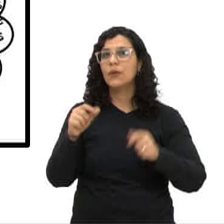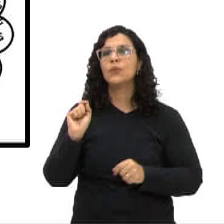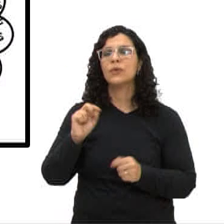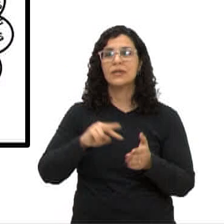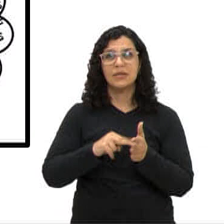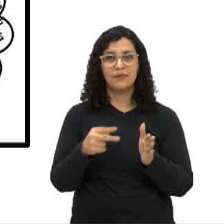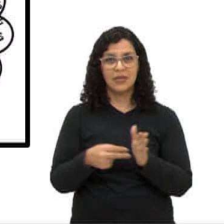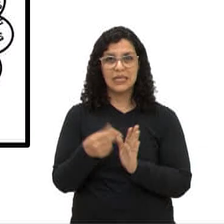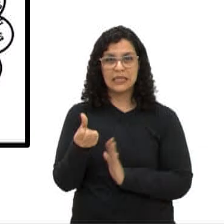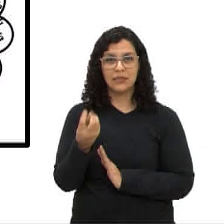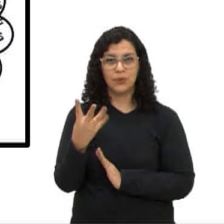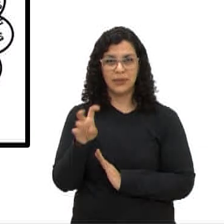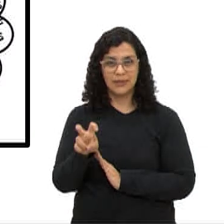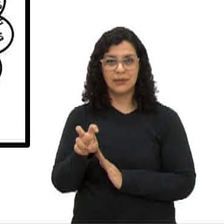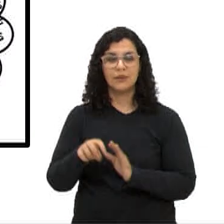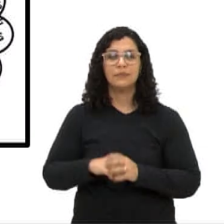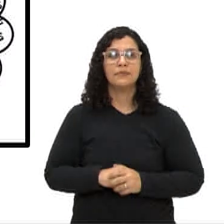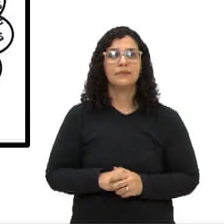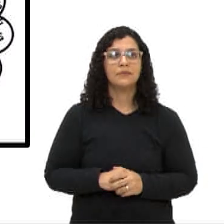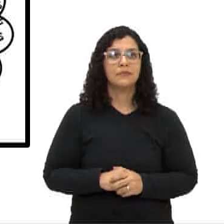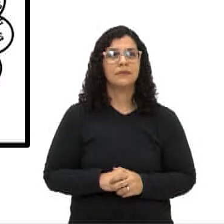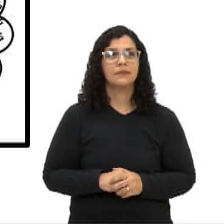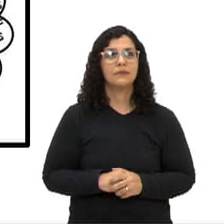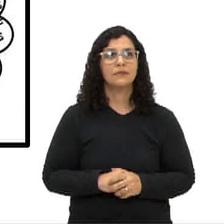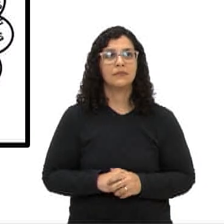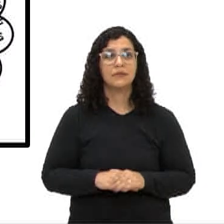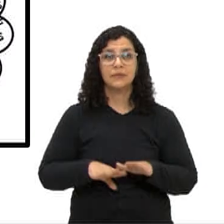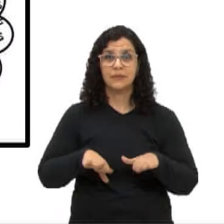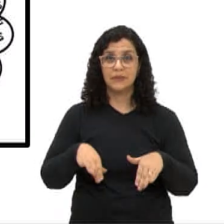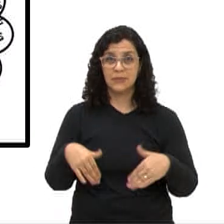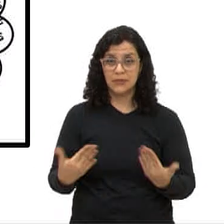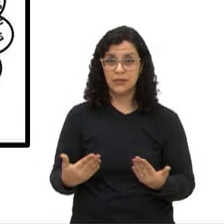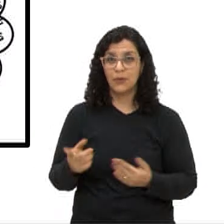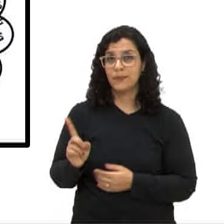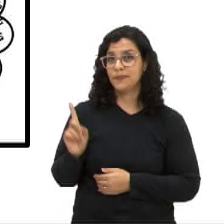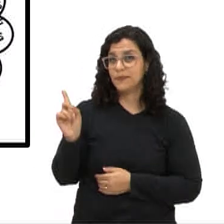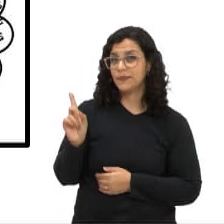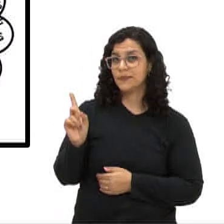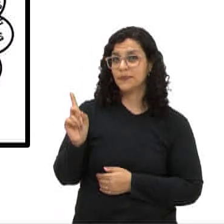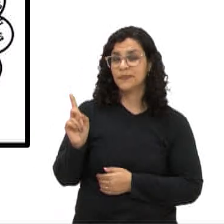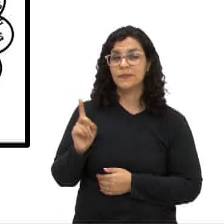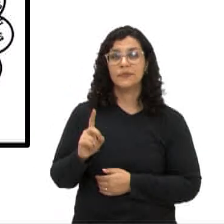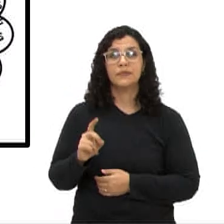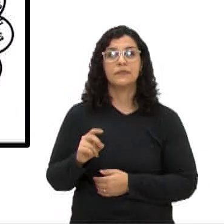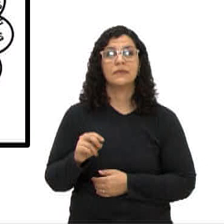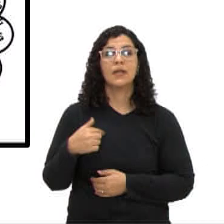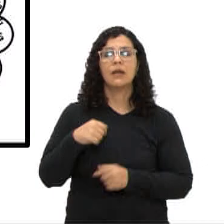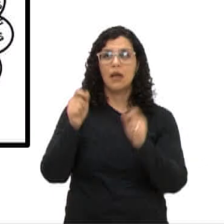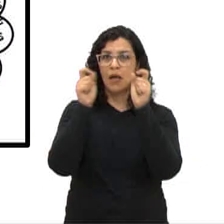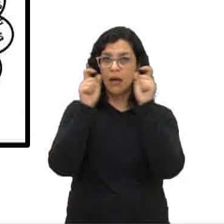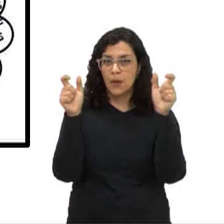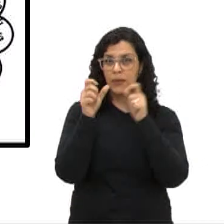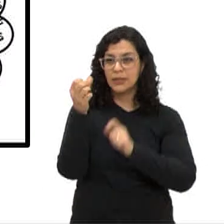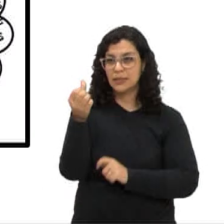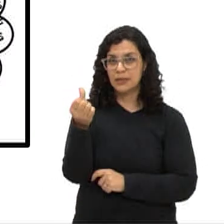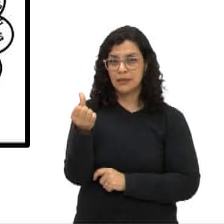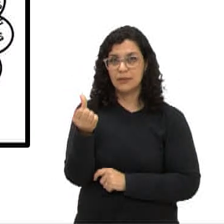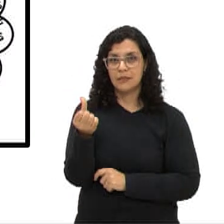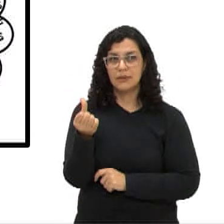7:45 e se afeita a las 7:05. A las 7 em ponto se viste. Então, o Bart acorda